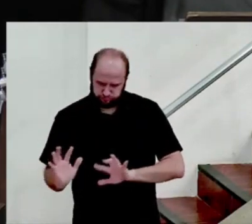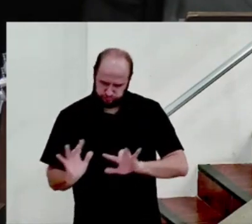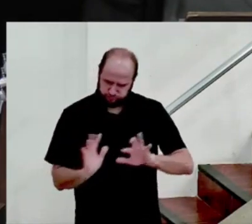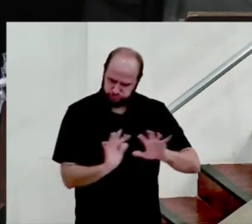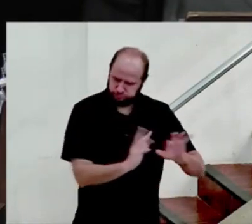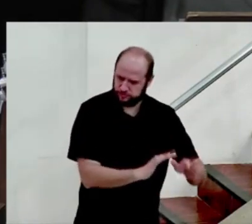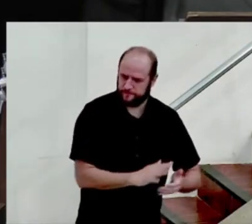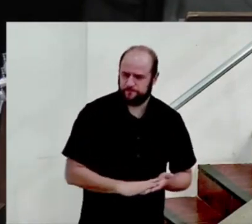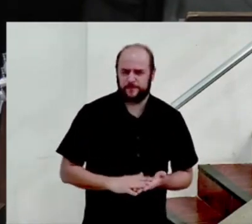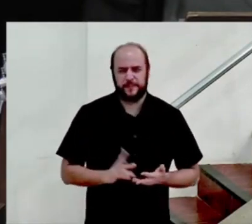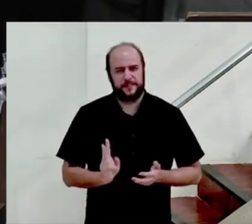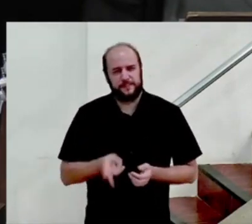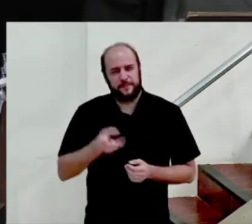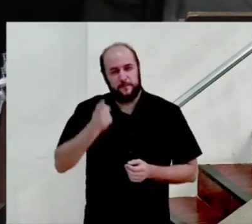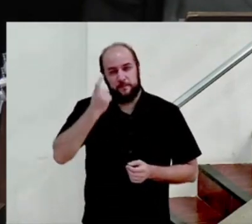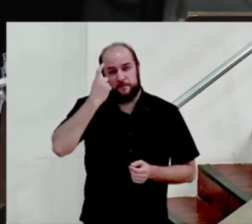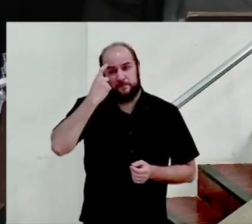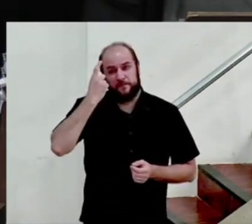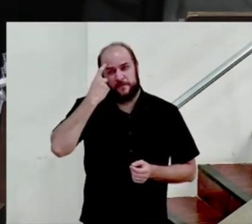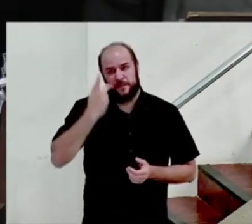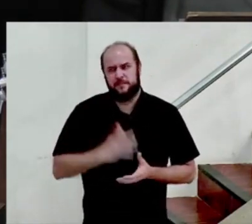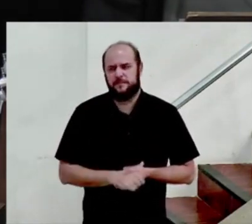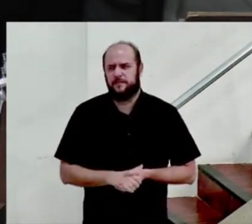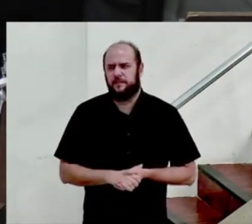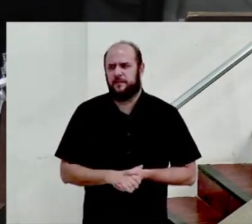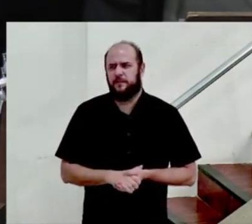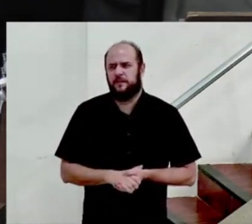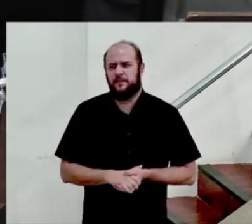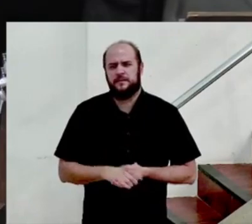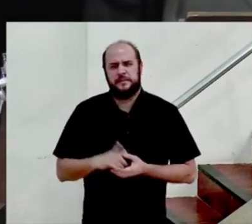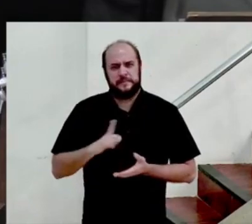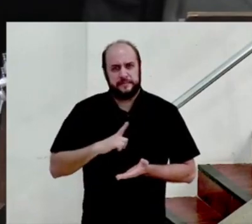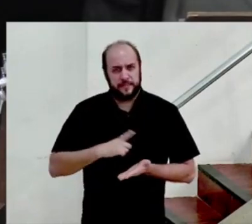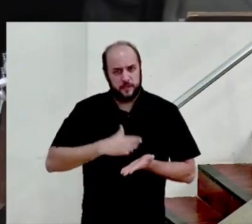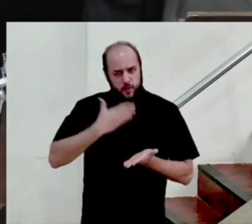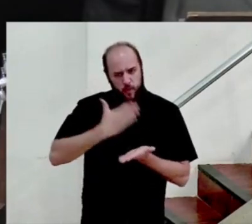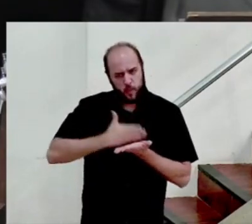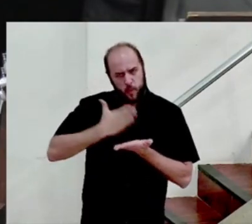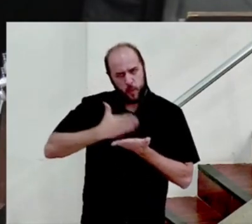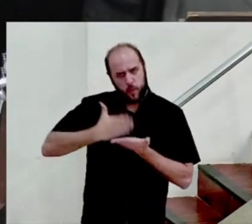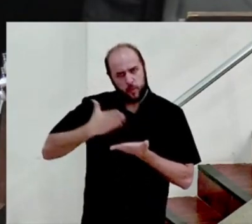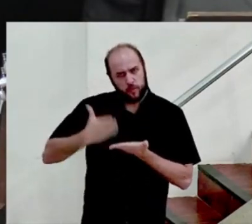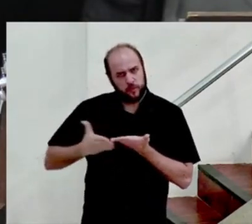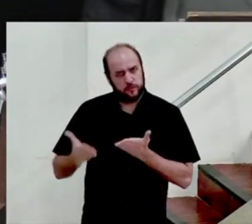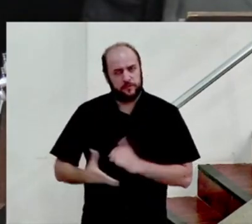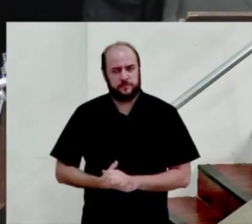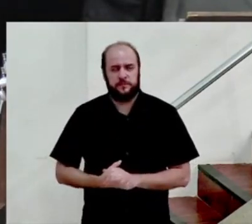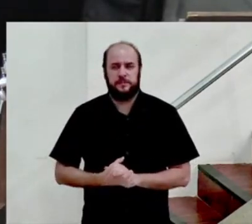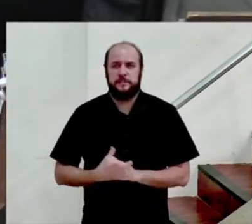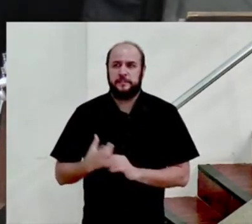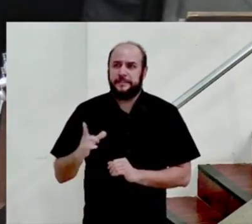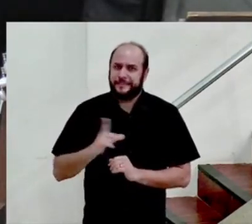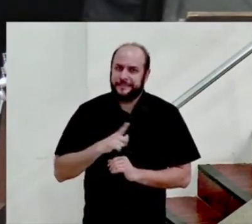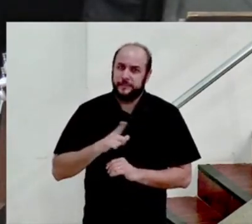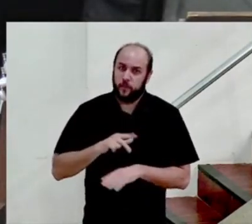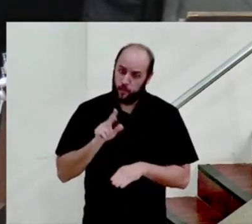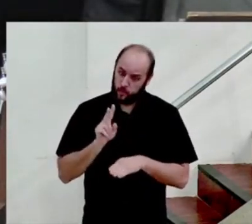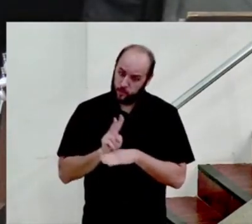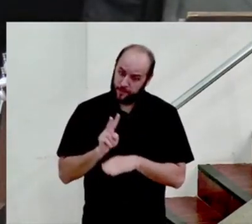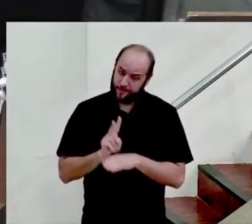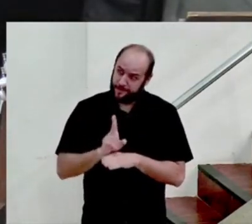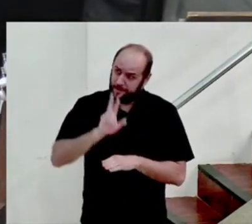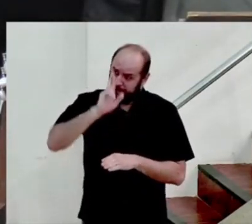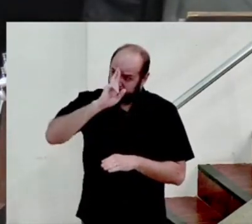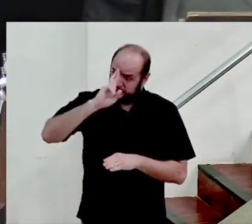algo sempre me veio à mente. Existe uma ordem, existe um cuidado do